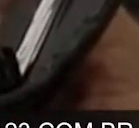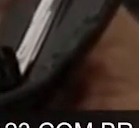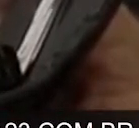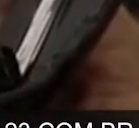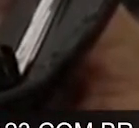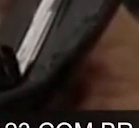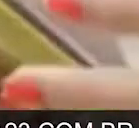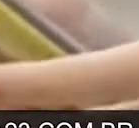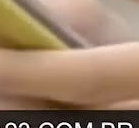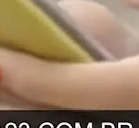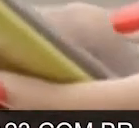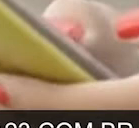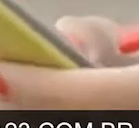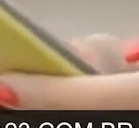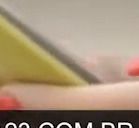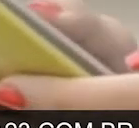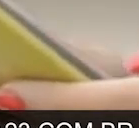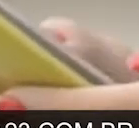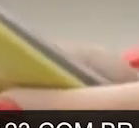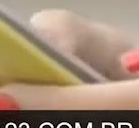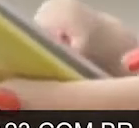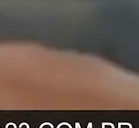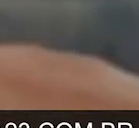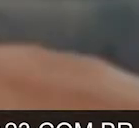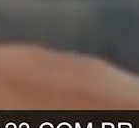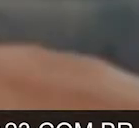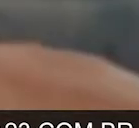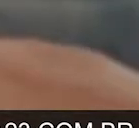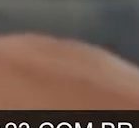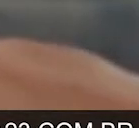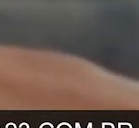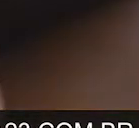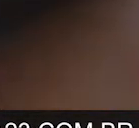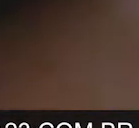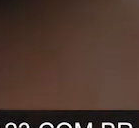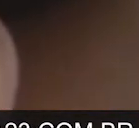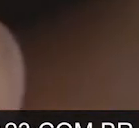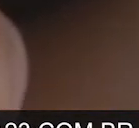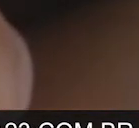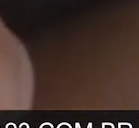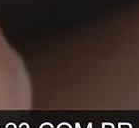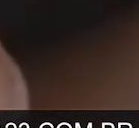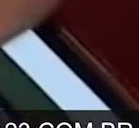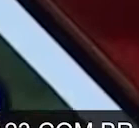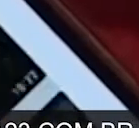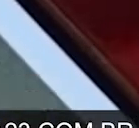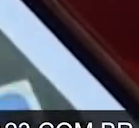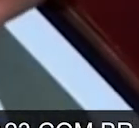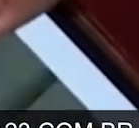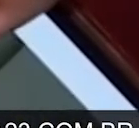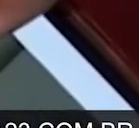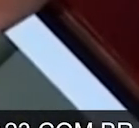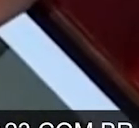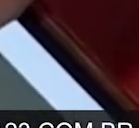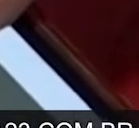transtorno muito grande, uma dor de cabeça, porque na verdade você tem que provar que quem está aplicando o golpe não é você, mas o bandido